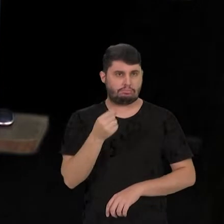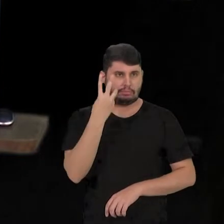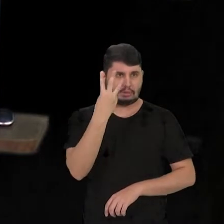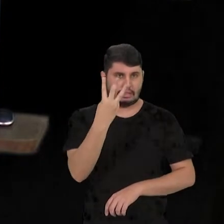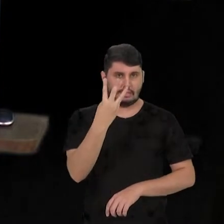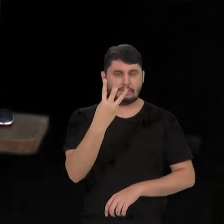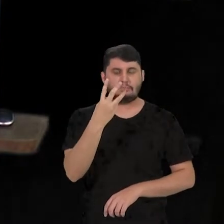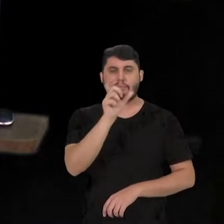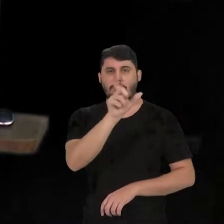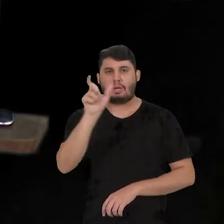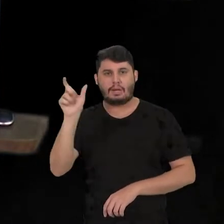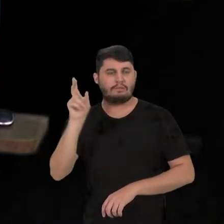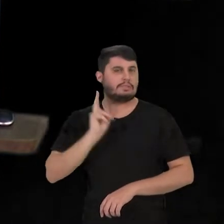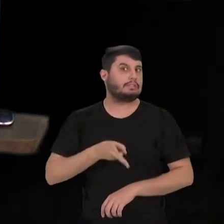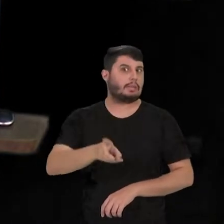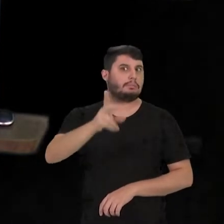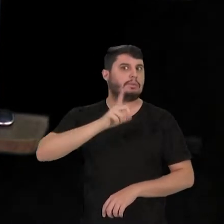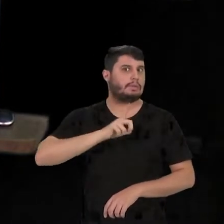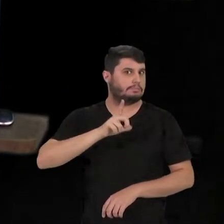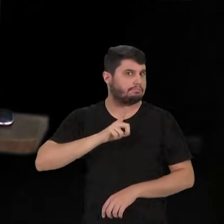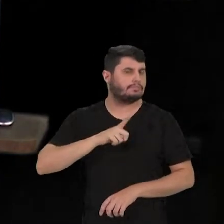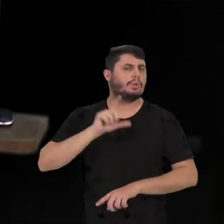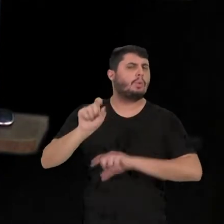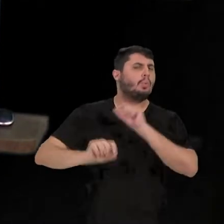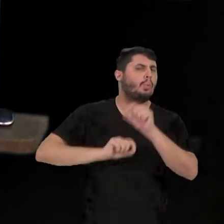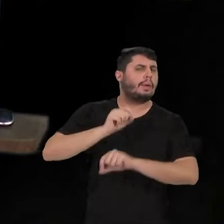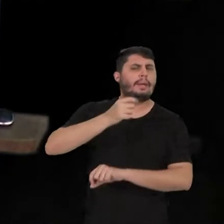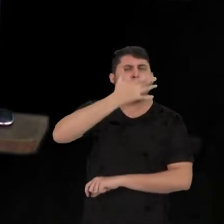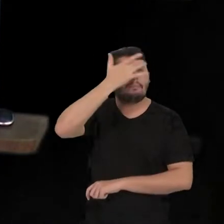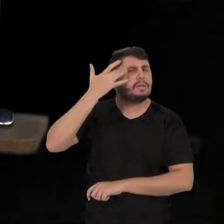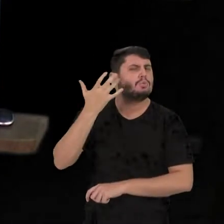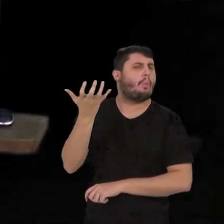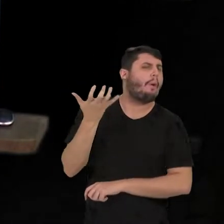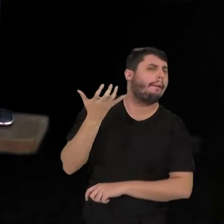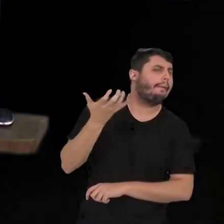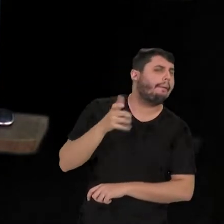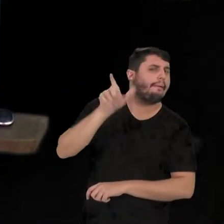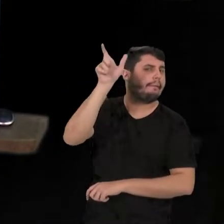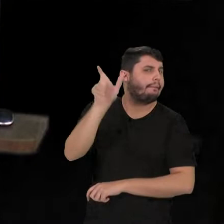bus. E o que, é que será que essa menina quer, essa pessoa,